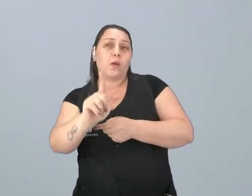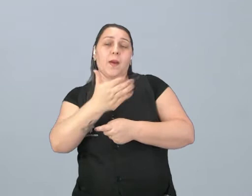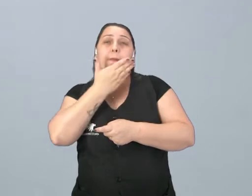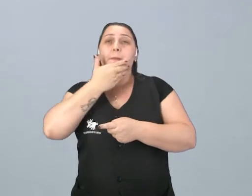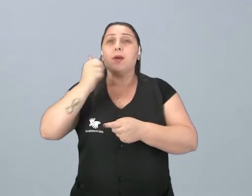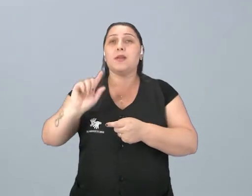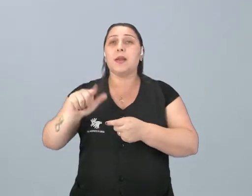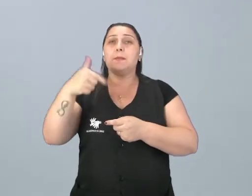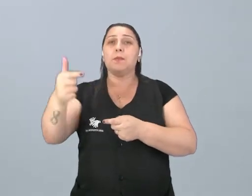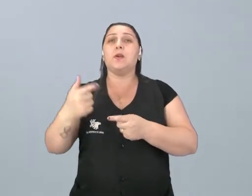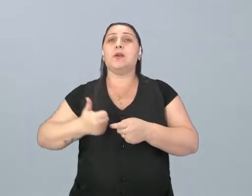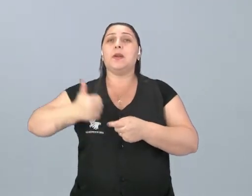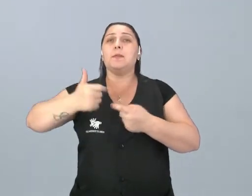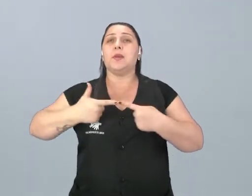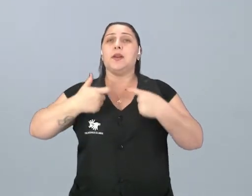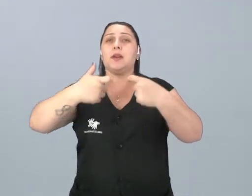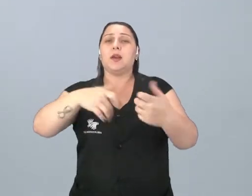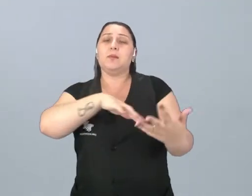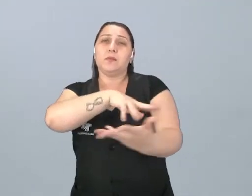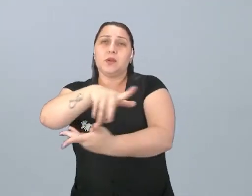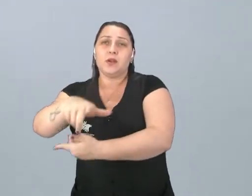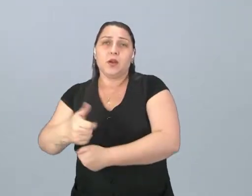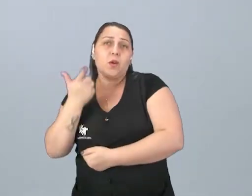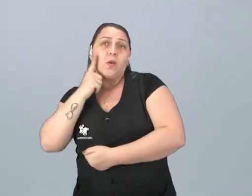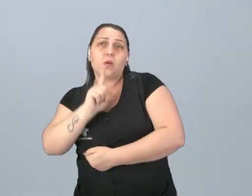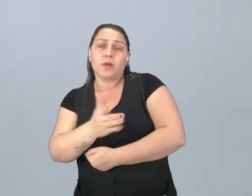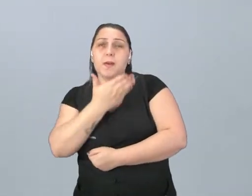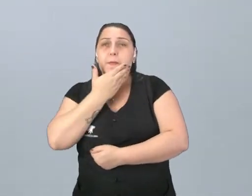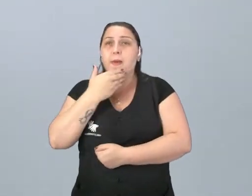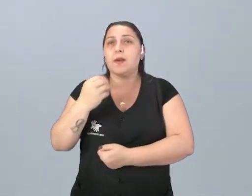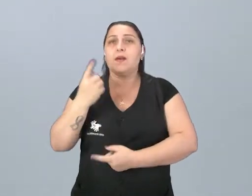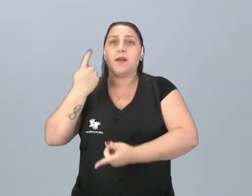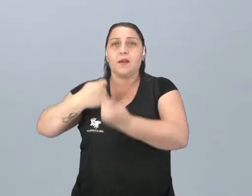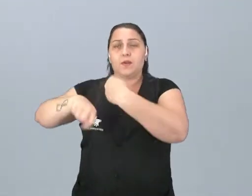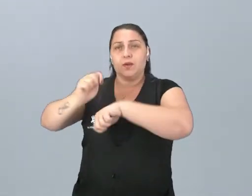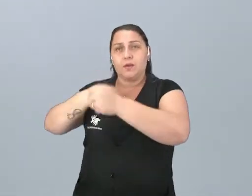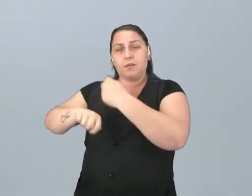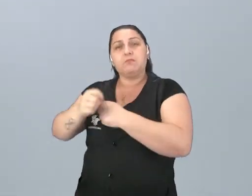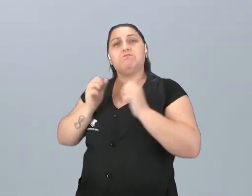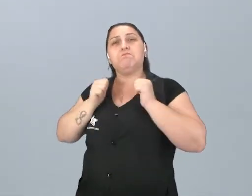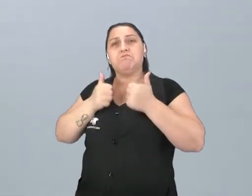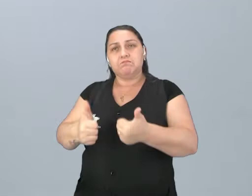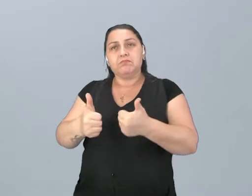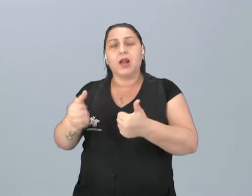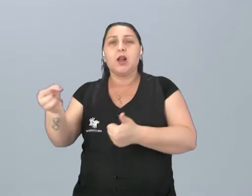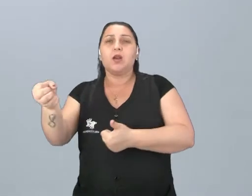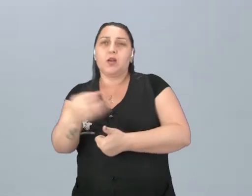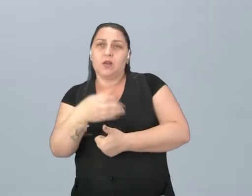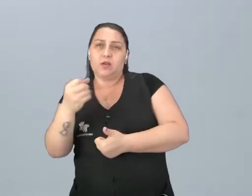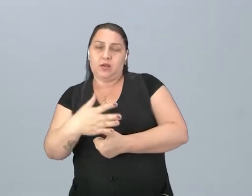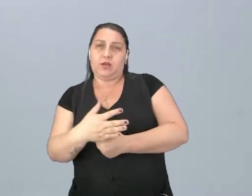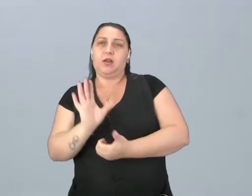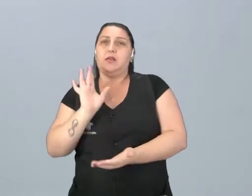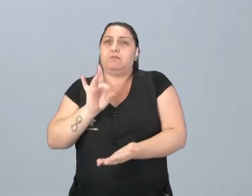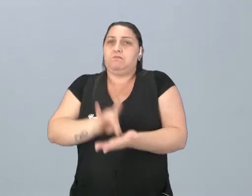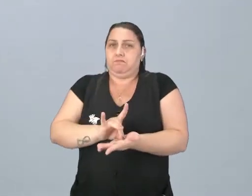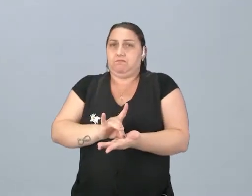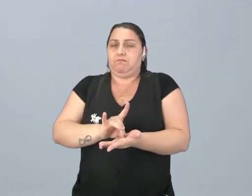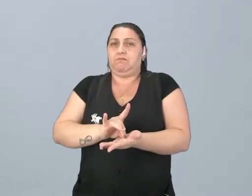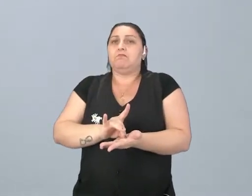Primeira Guerra Mundial, apesar de levar alguns anos, ela conseguiu se reerguer e ter a sua economia novamente